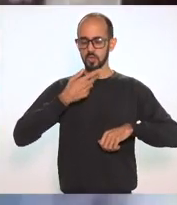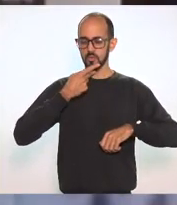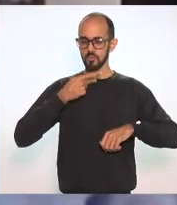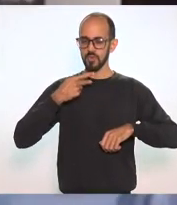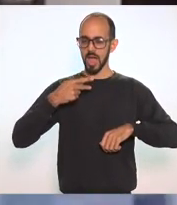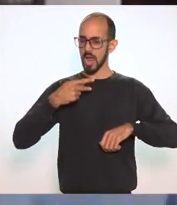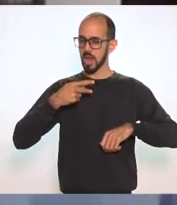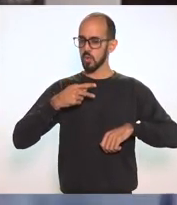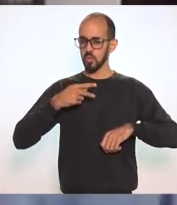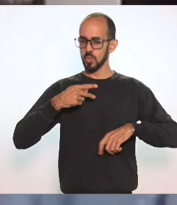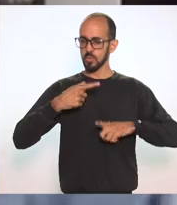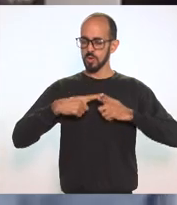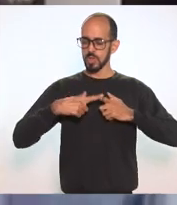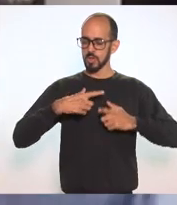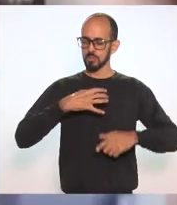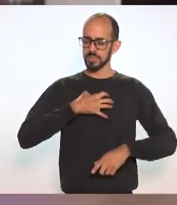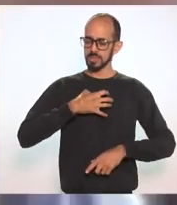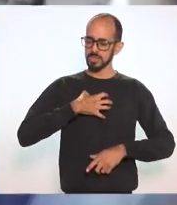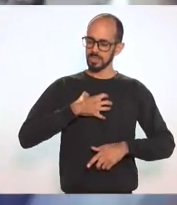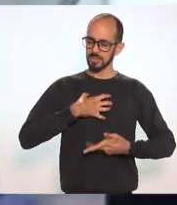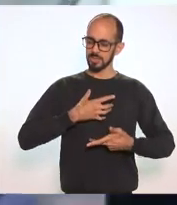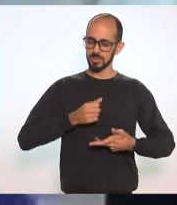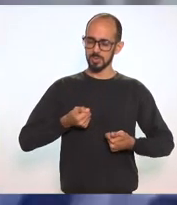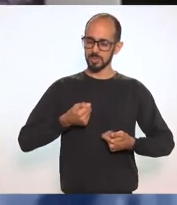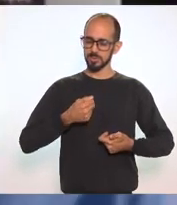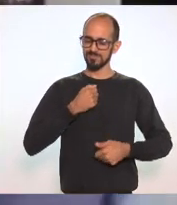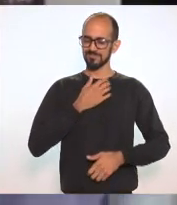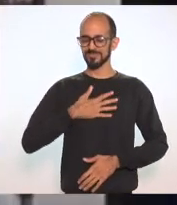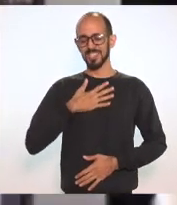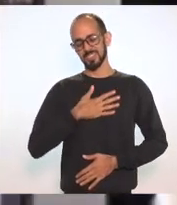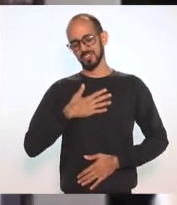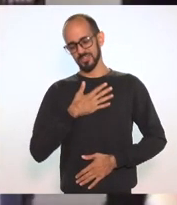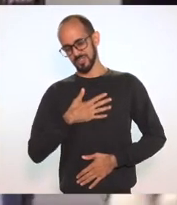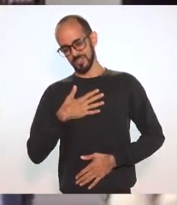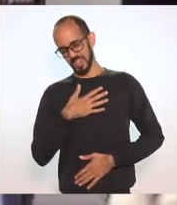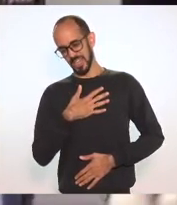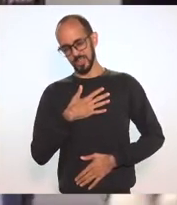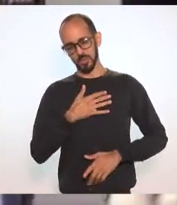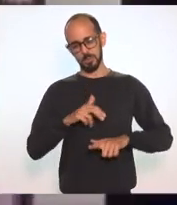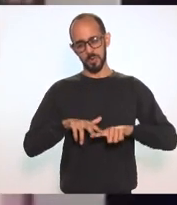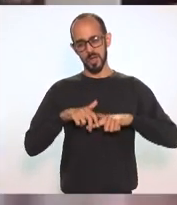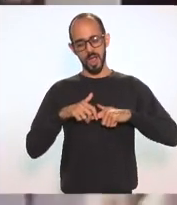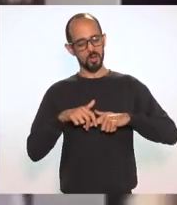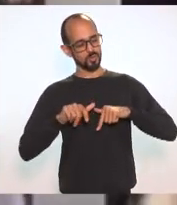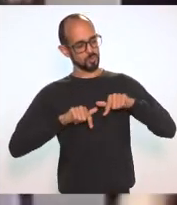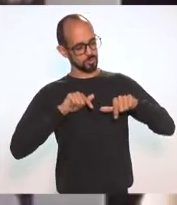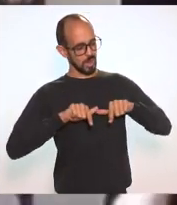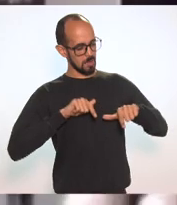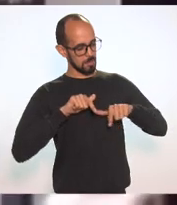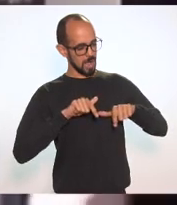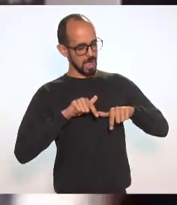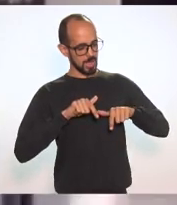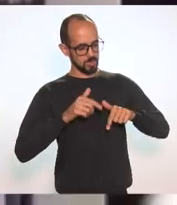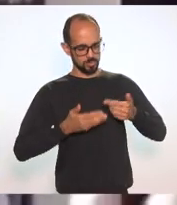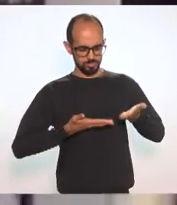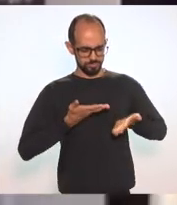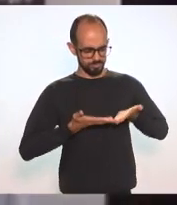totalmente contemplado exatamente pelo trabalho, pelo zelo,